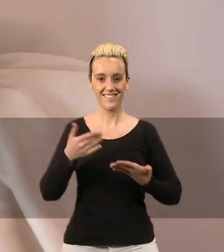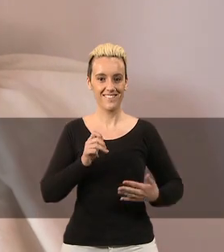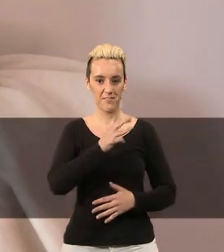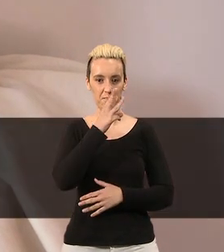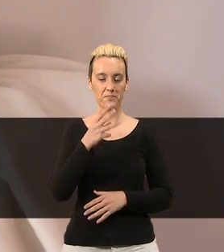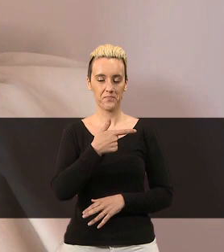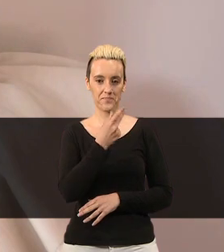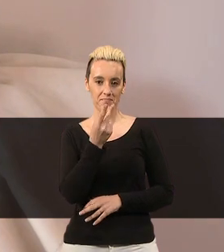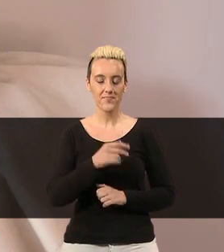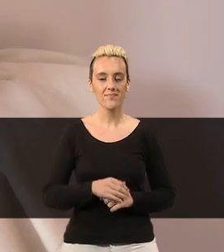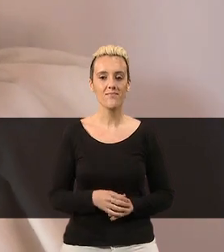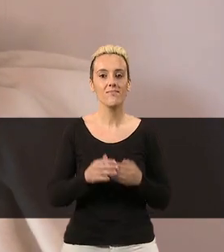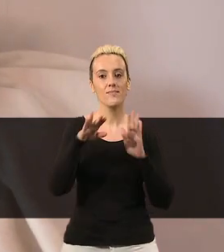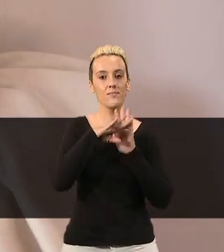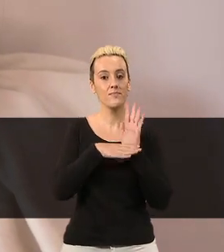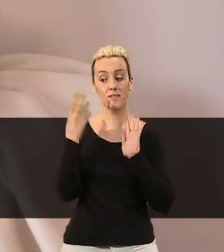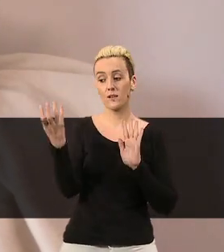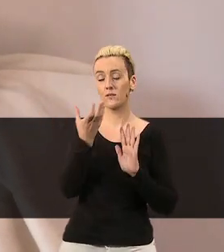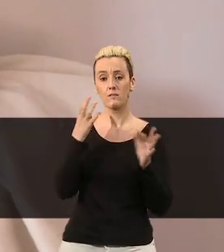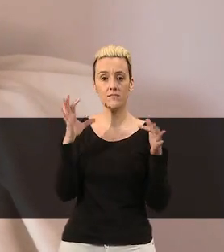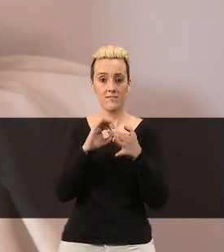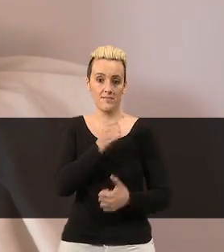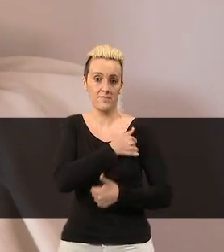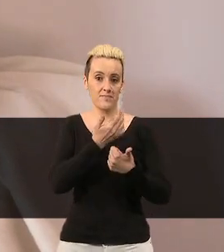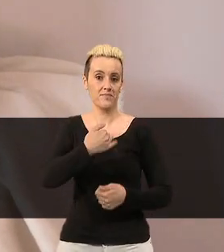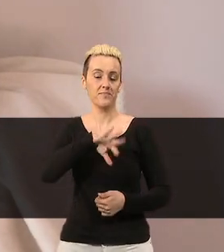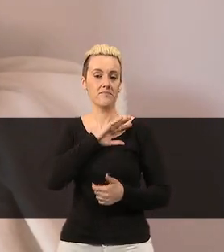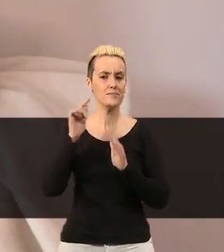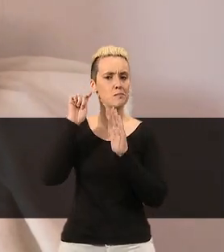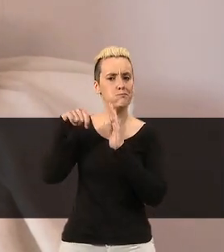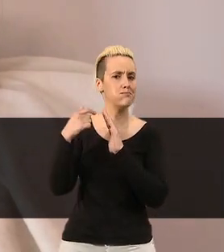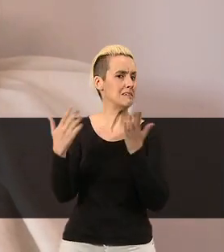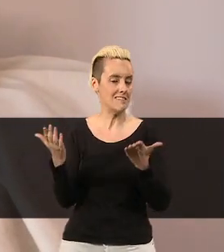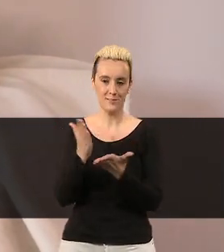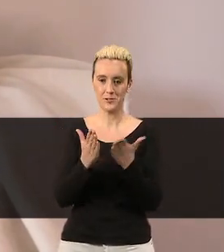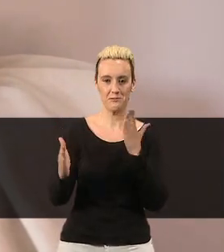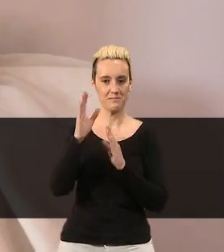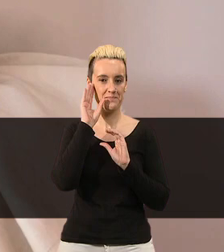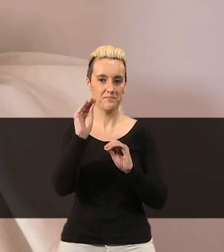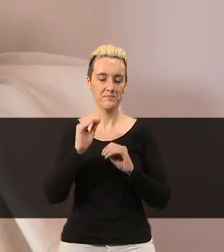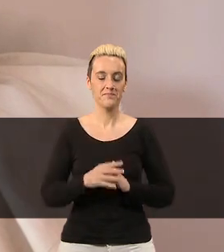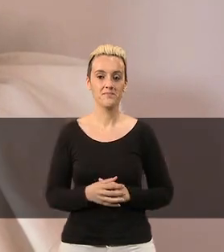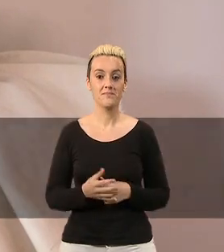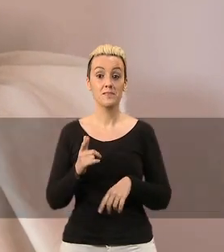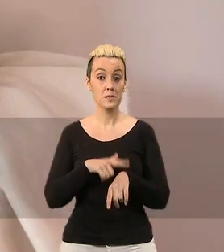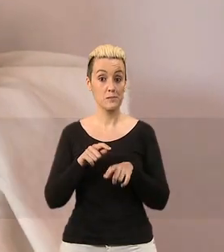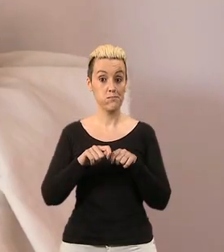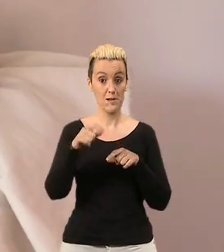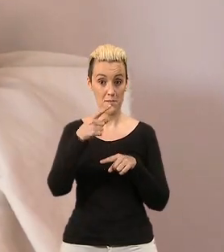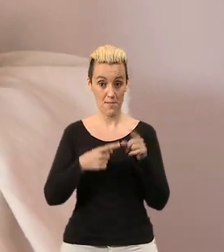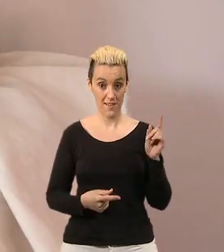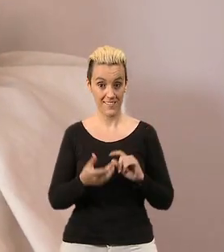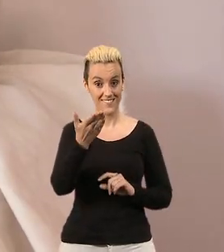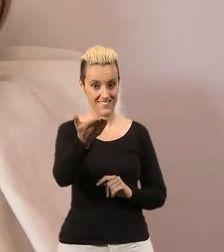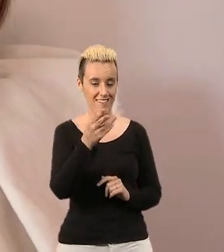Sejam bem-vindos à ESEC TV, um magazine cultural sobre a cidade de Coimbra produzido pela Escola Superior de Educação. Na próxima